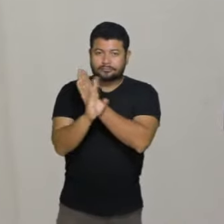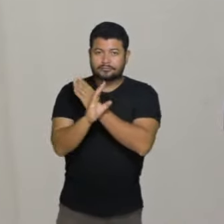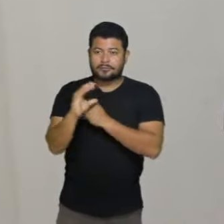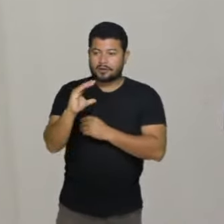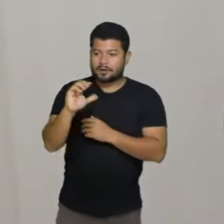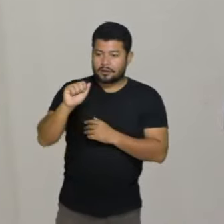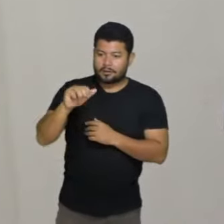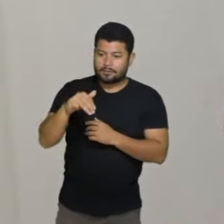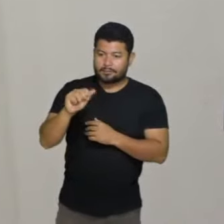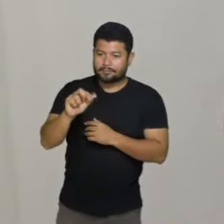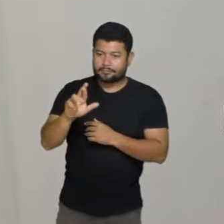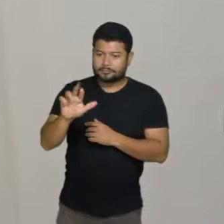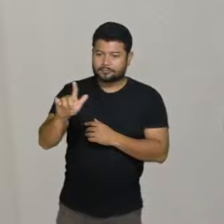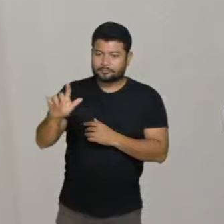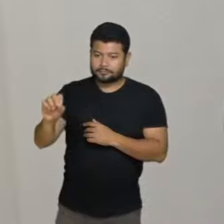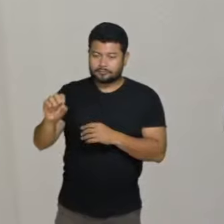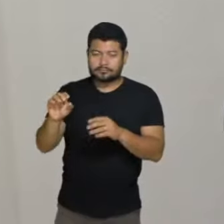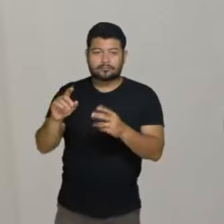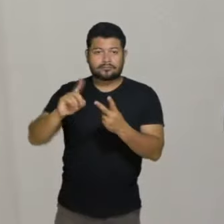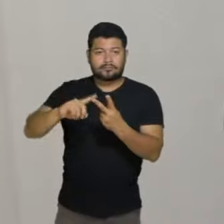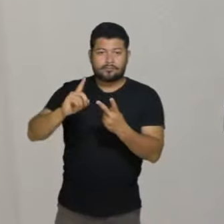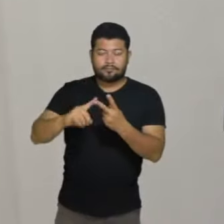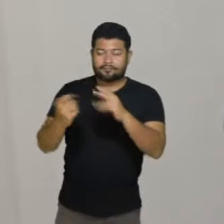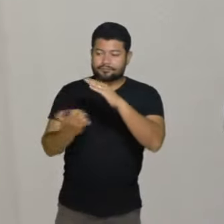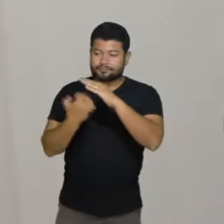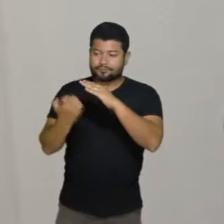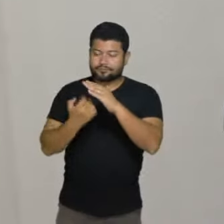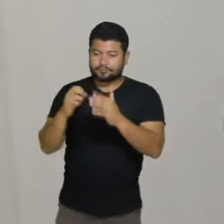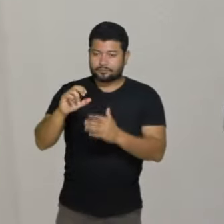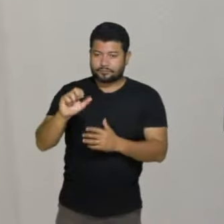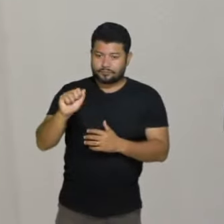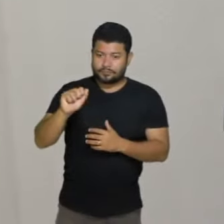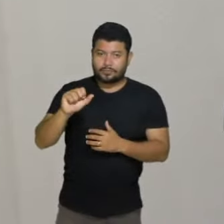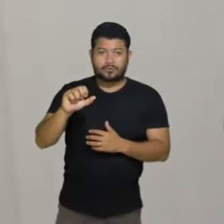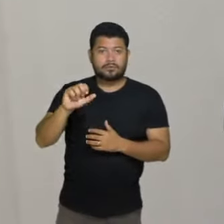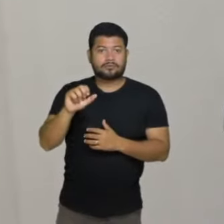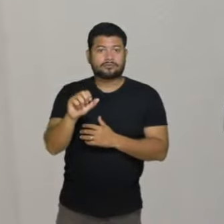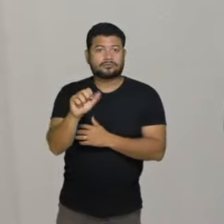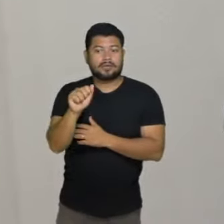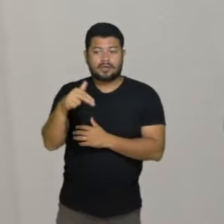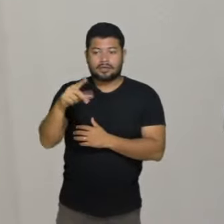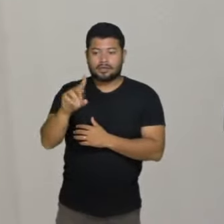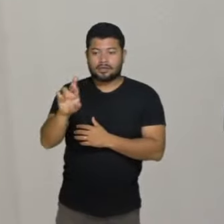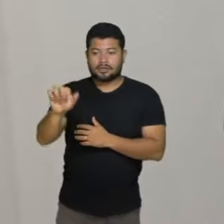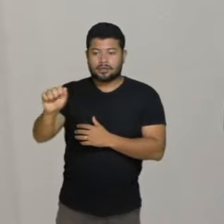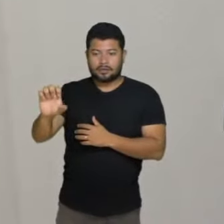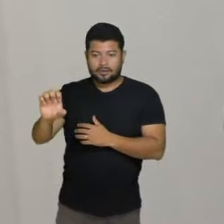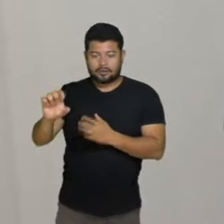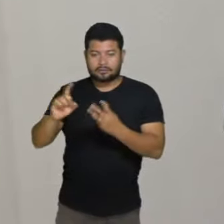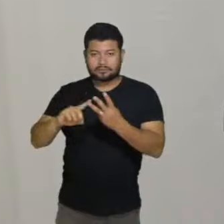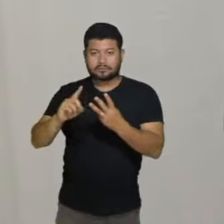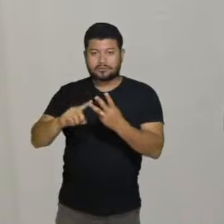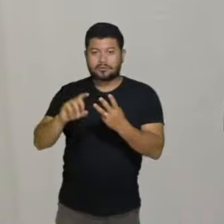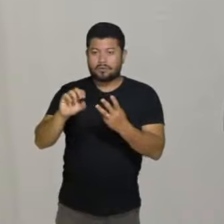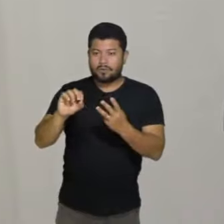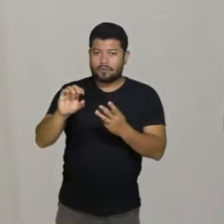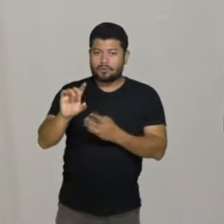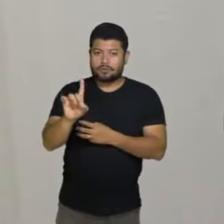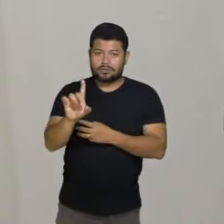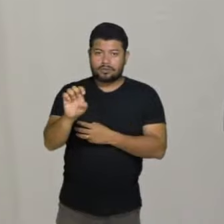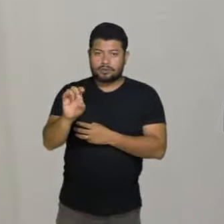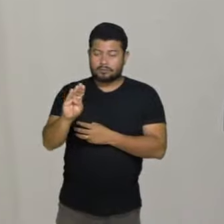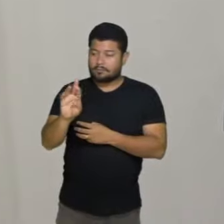Correia, Andrade Gutierrez e Odebrecht, passaram a confessar os pagamentos ilegais e